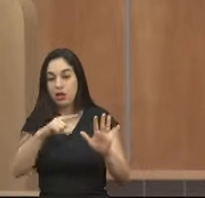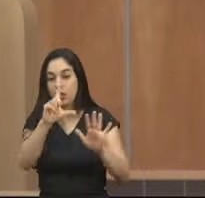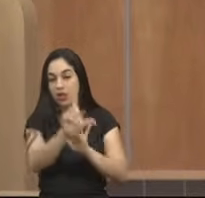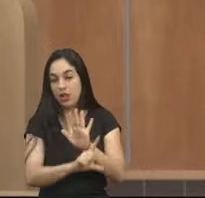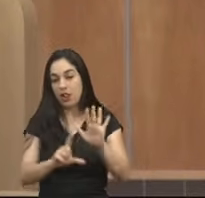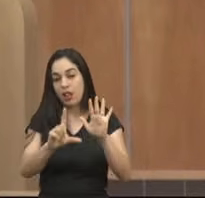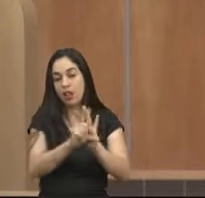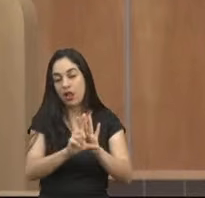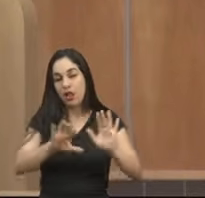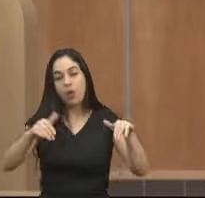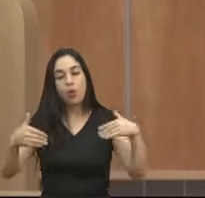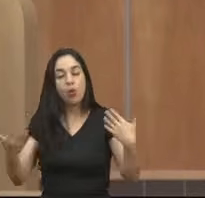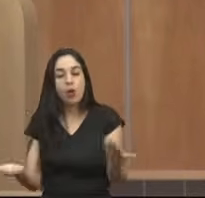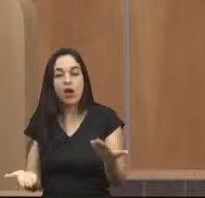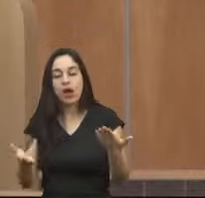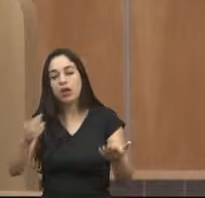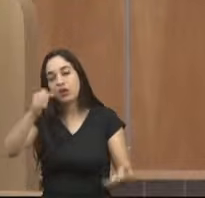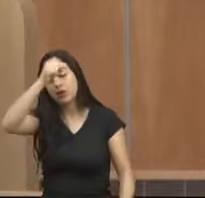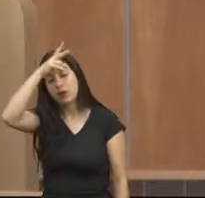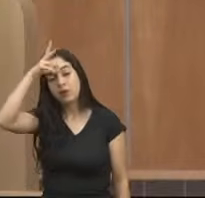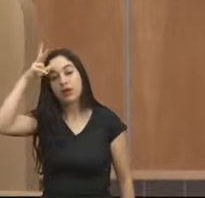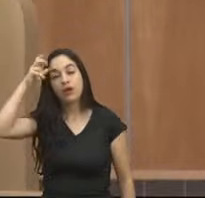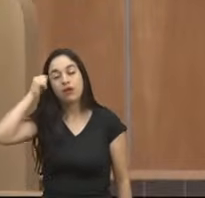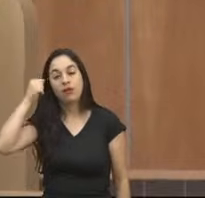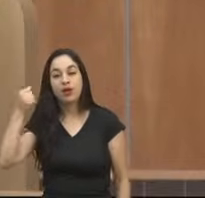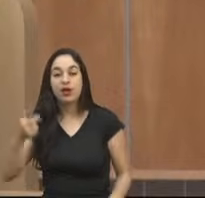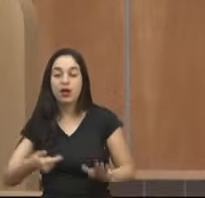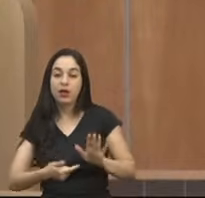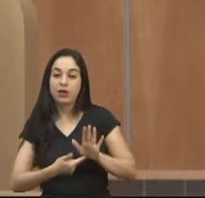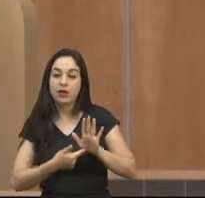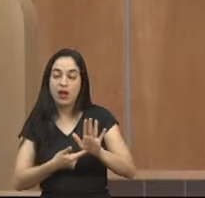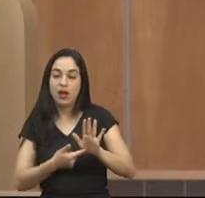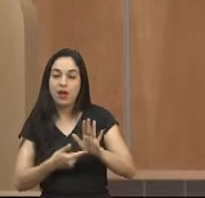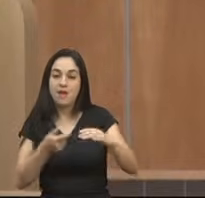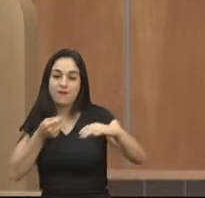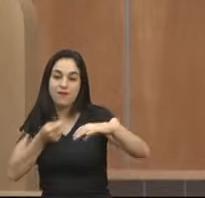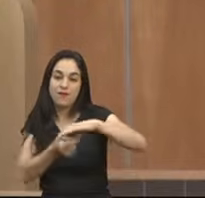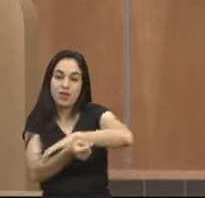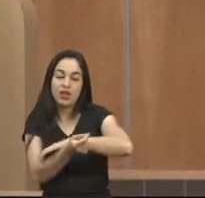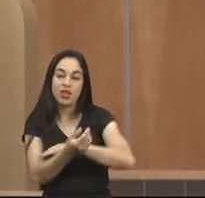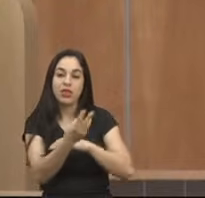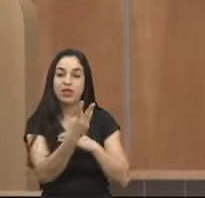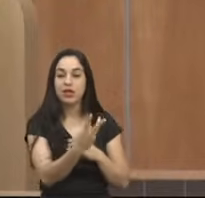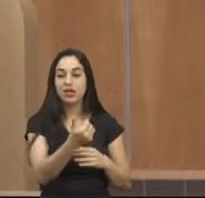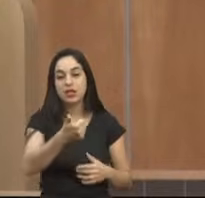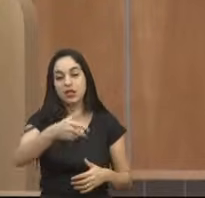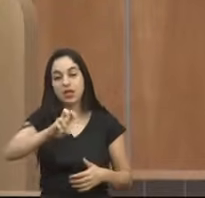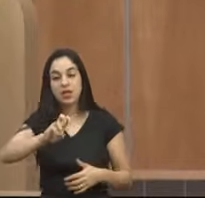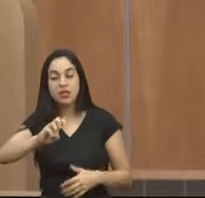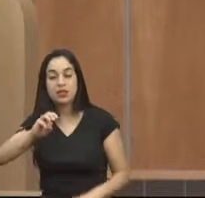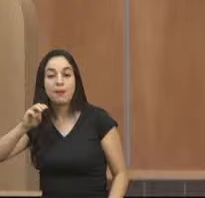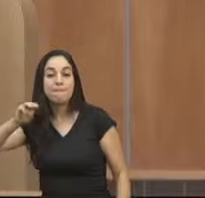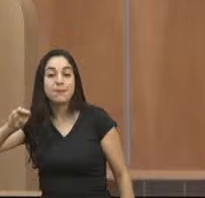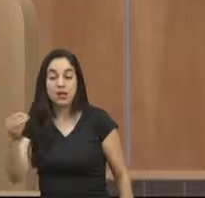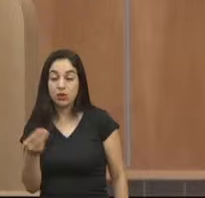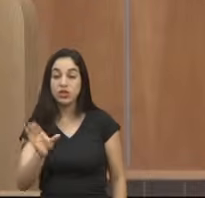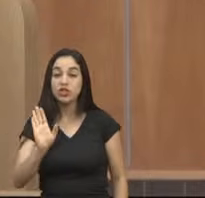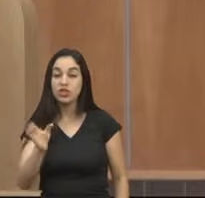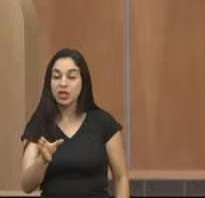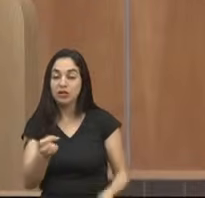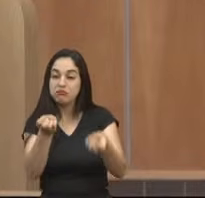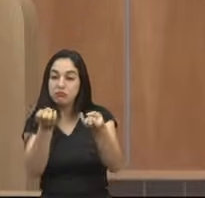o prefeito destina 315 milhões e já especifica alguns bairros,